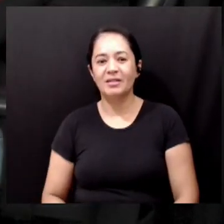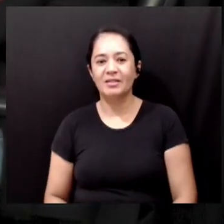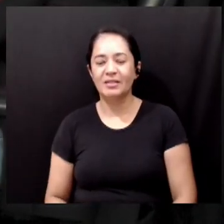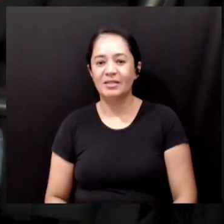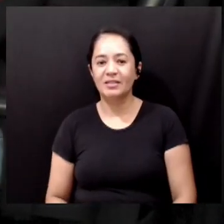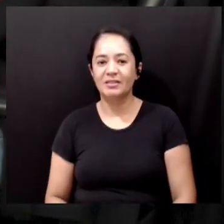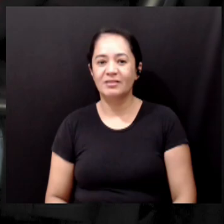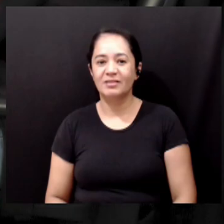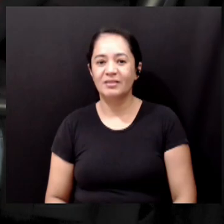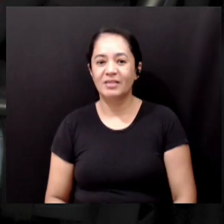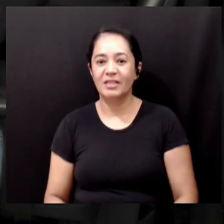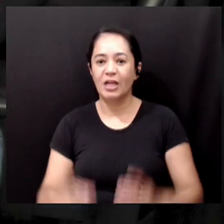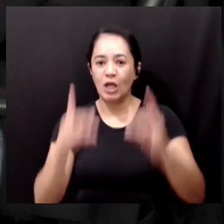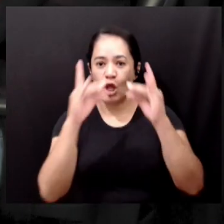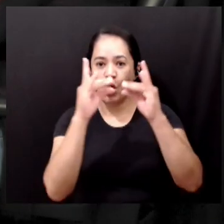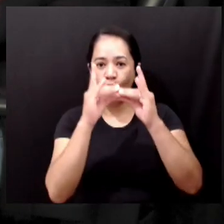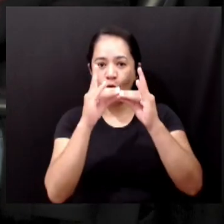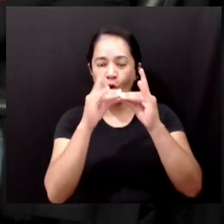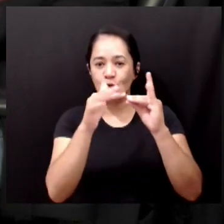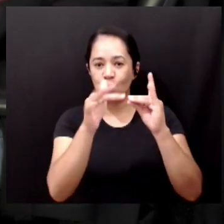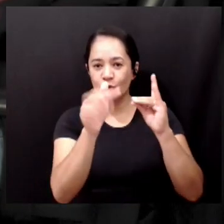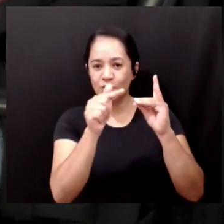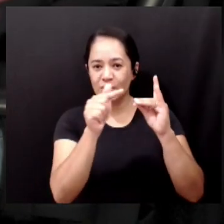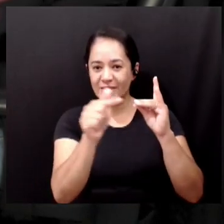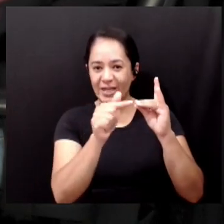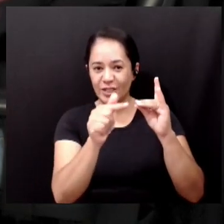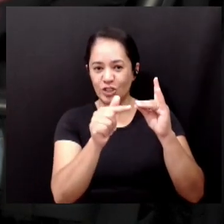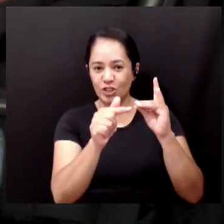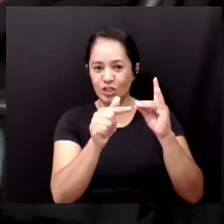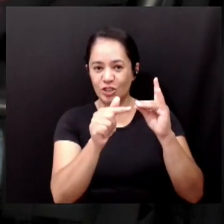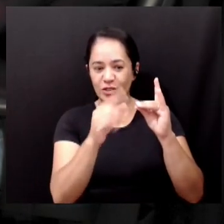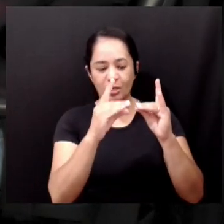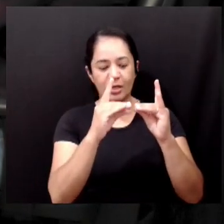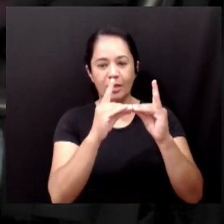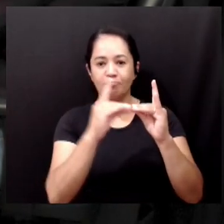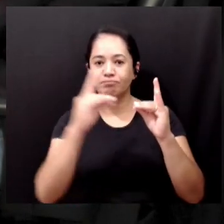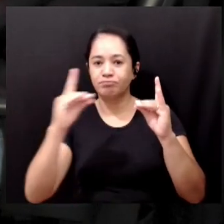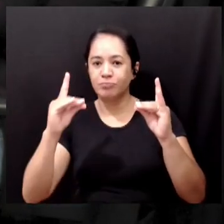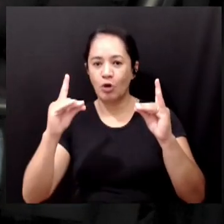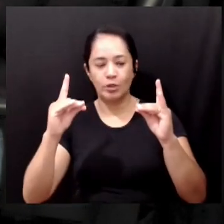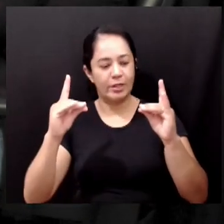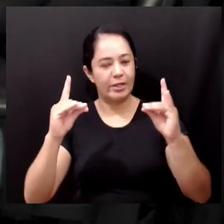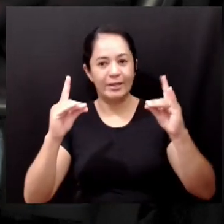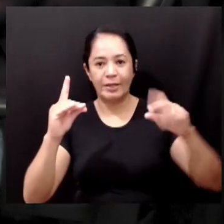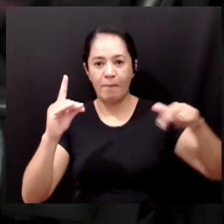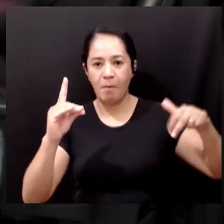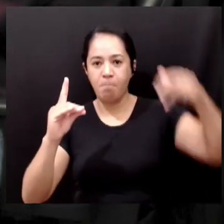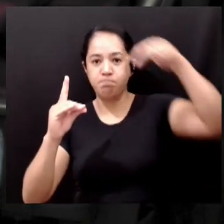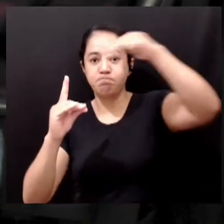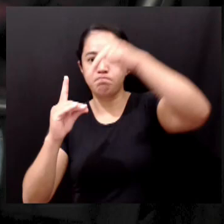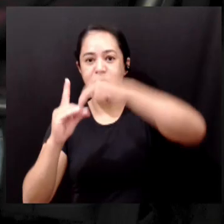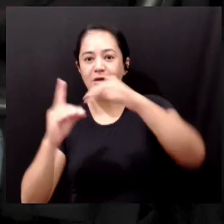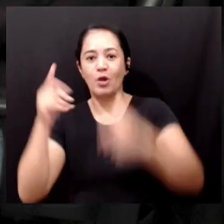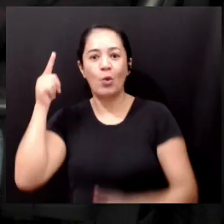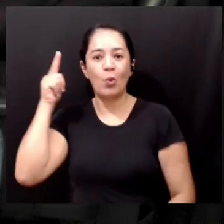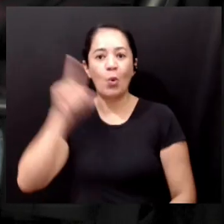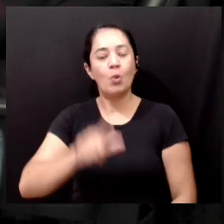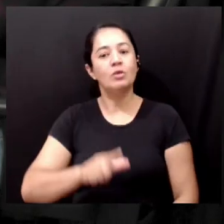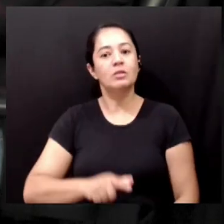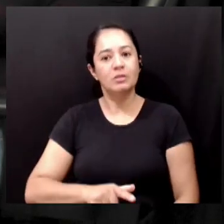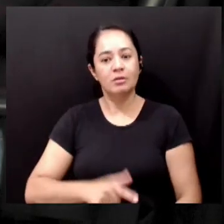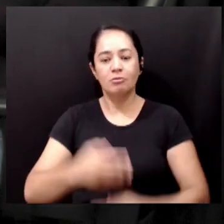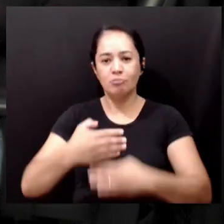isso? Não, era do 7º andar de uma sacada para outra. Ah, no mesmo andar. No mesmo andar. Tinha uma espaço, parede, e ela